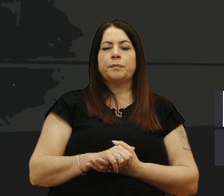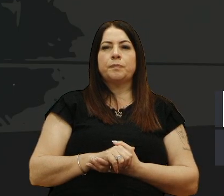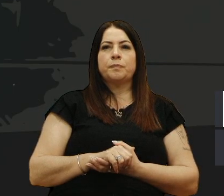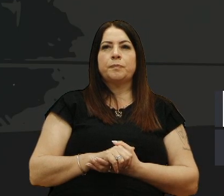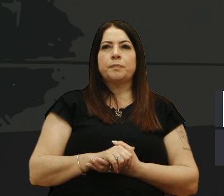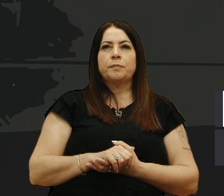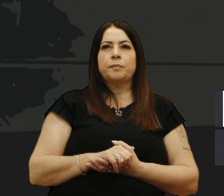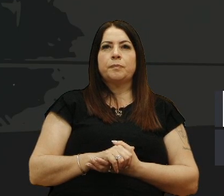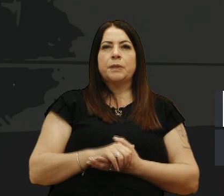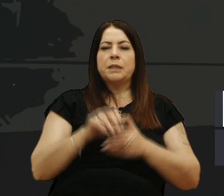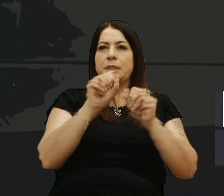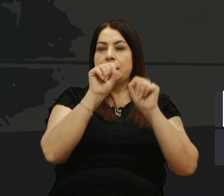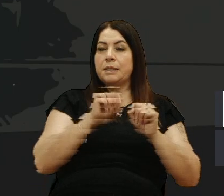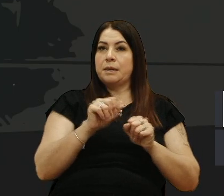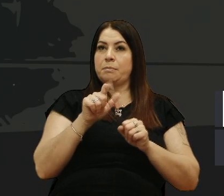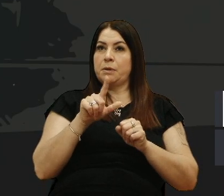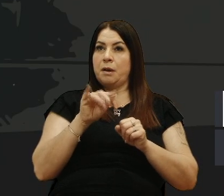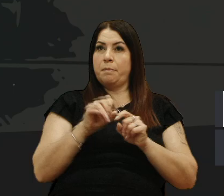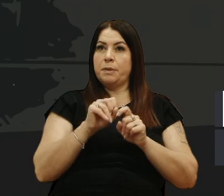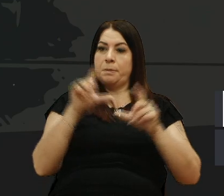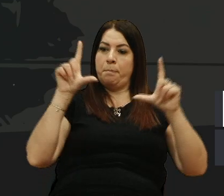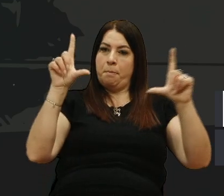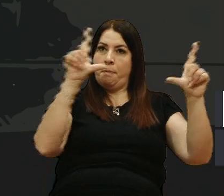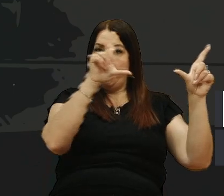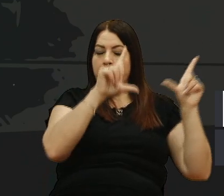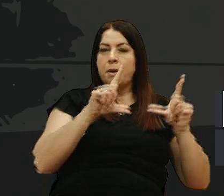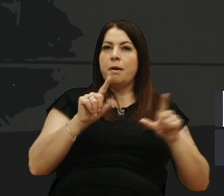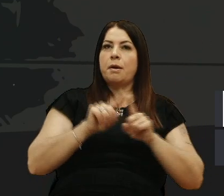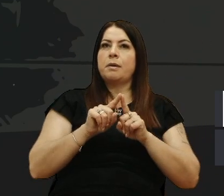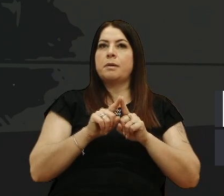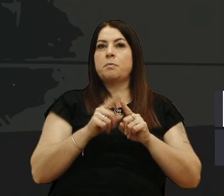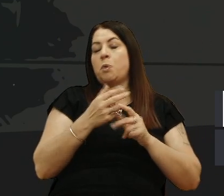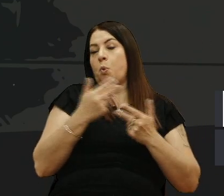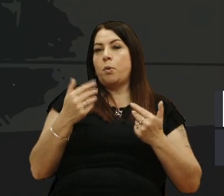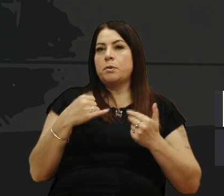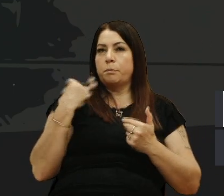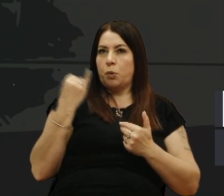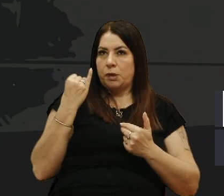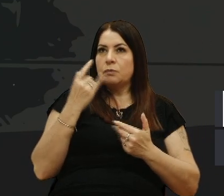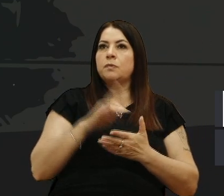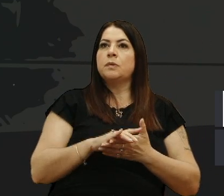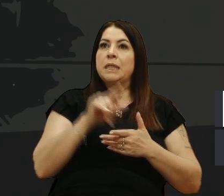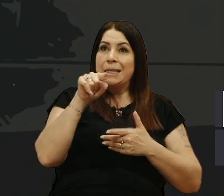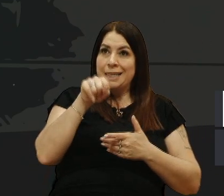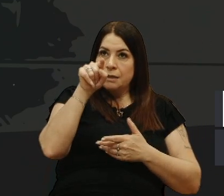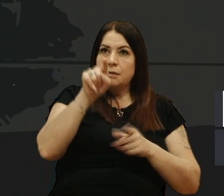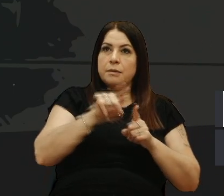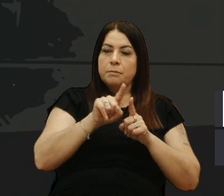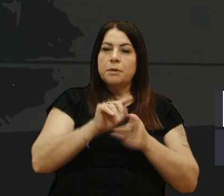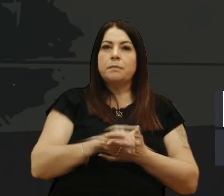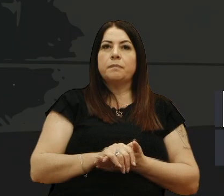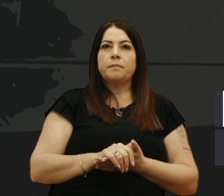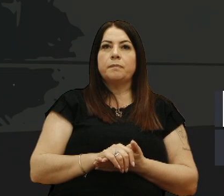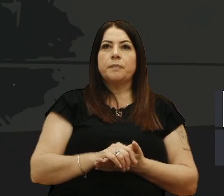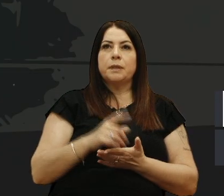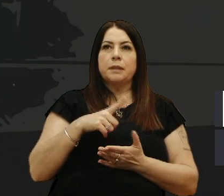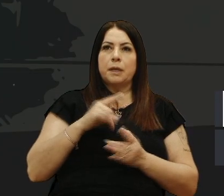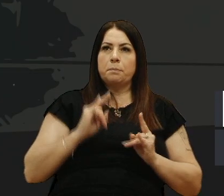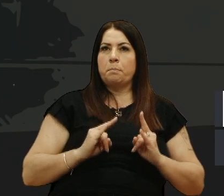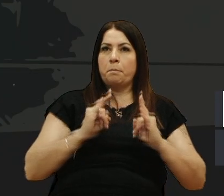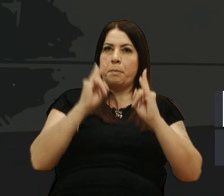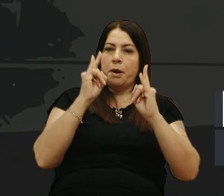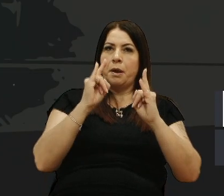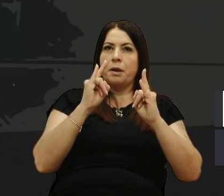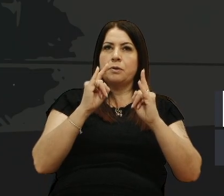lápis, placas de sinalização, algo nobre. Neste ponto, inclusive, tem condomínios,